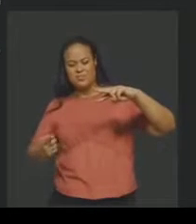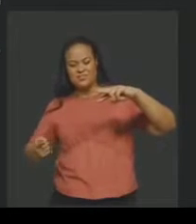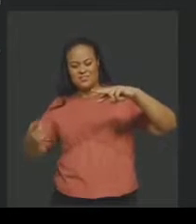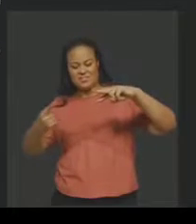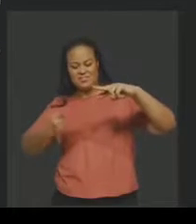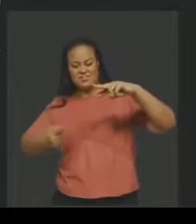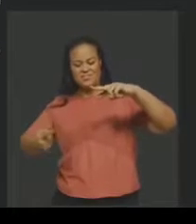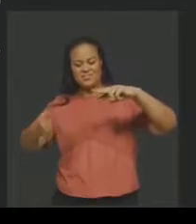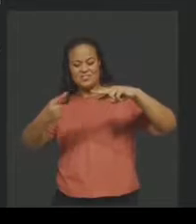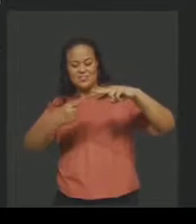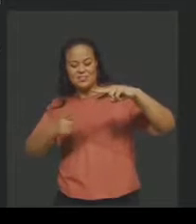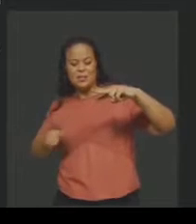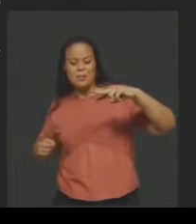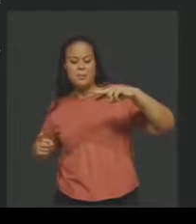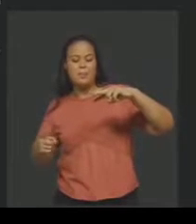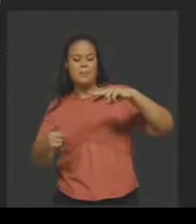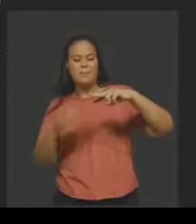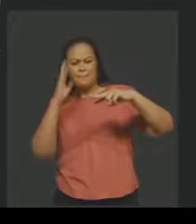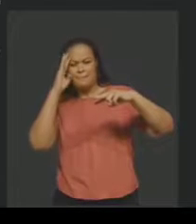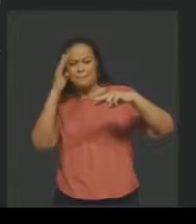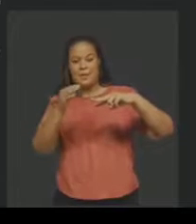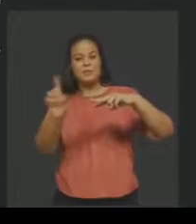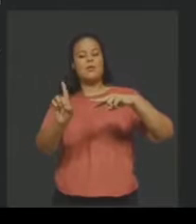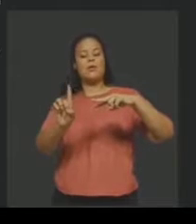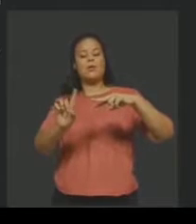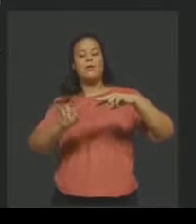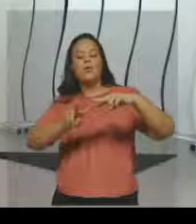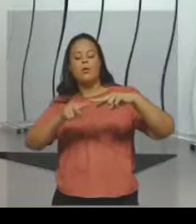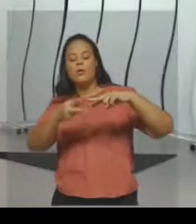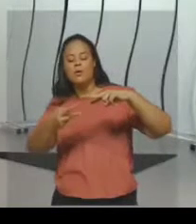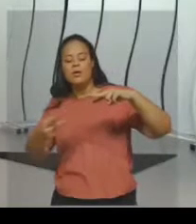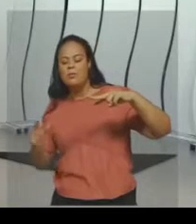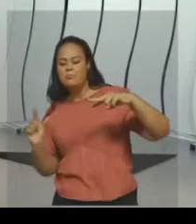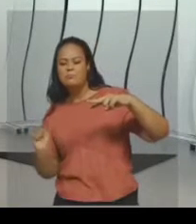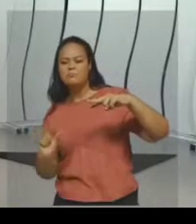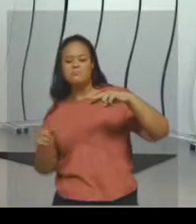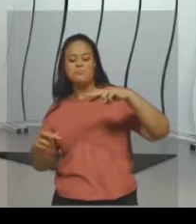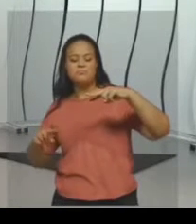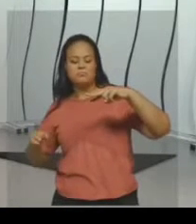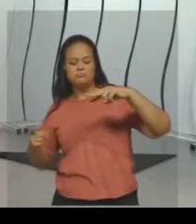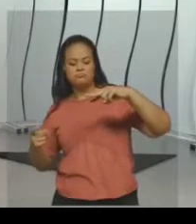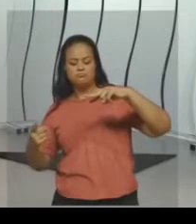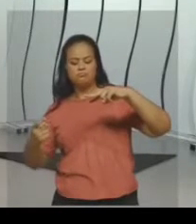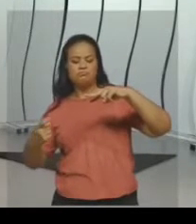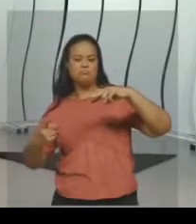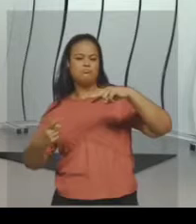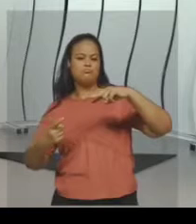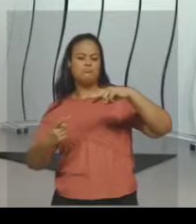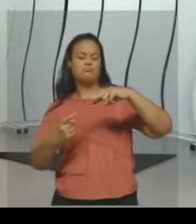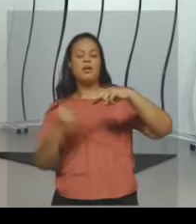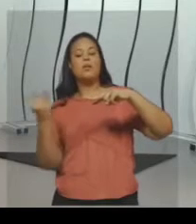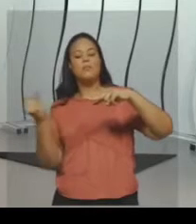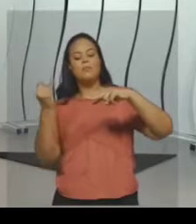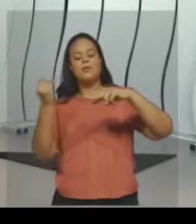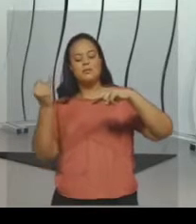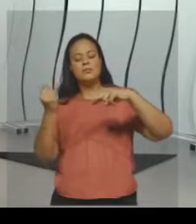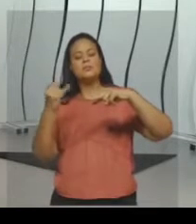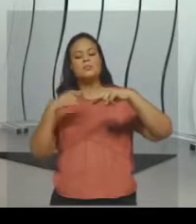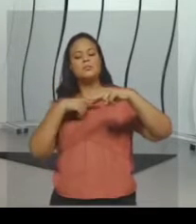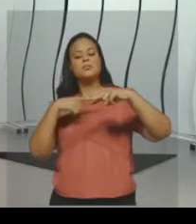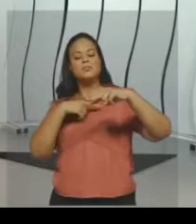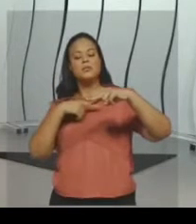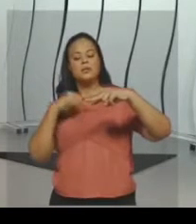aquele cromossomo principal da bactéria. É um pequeno DNA. E pode carregar algumas informações importantes, inclusive pode